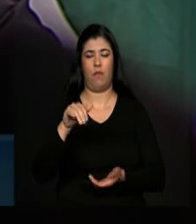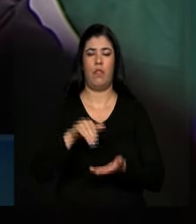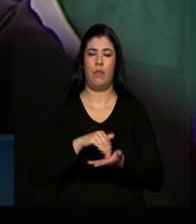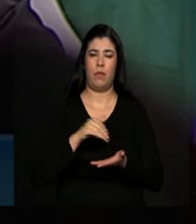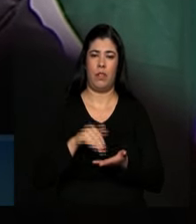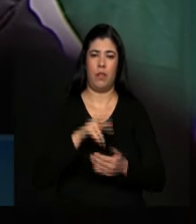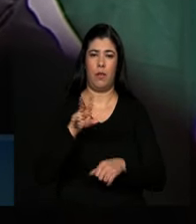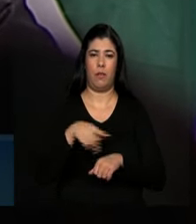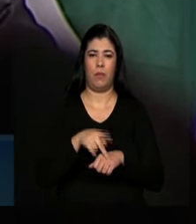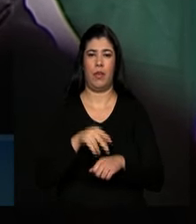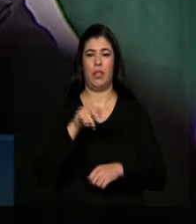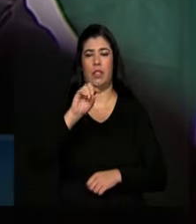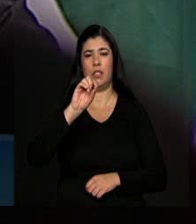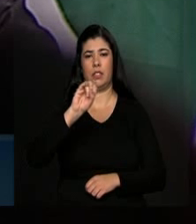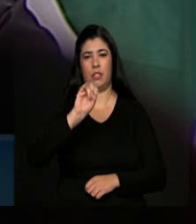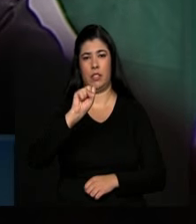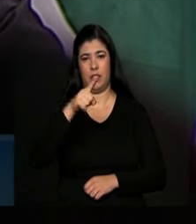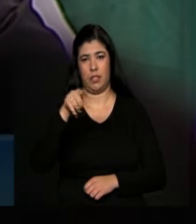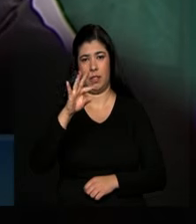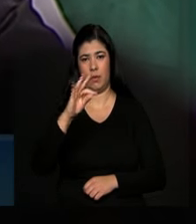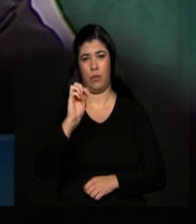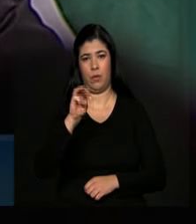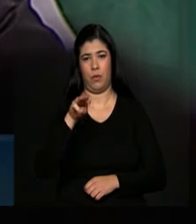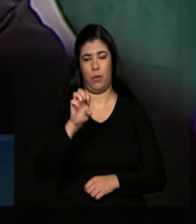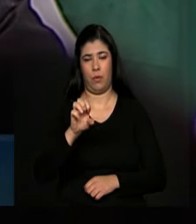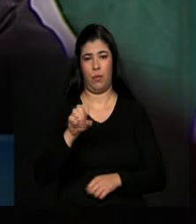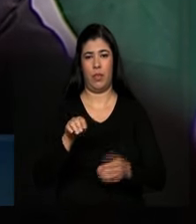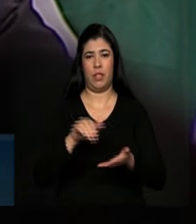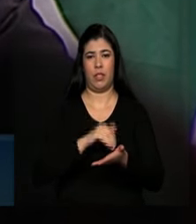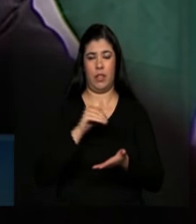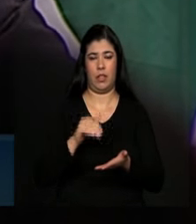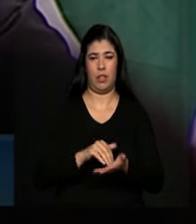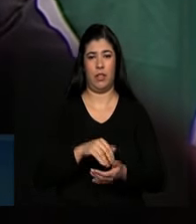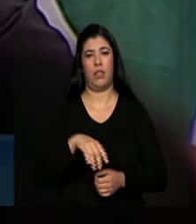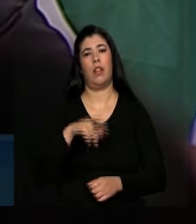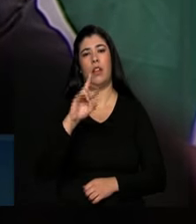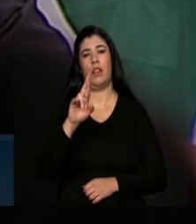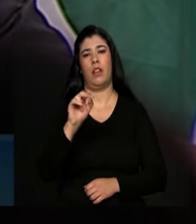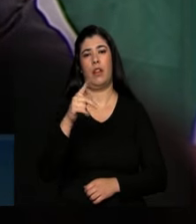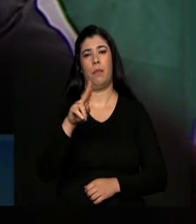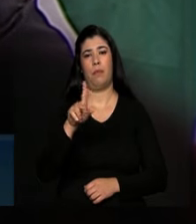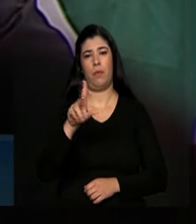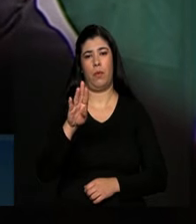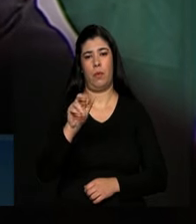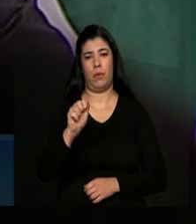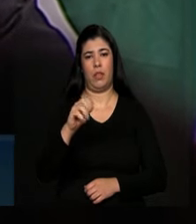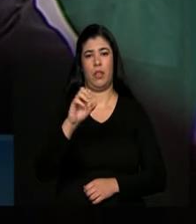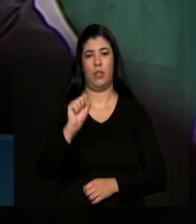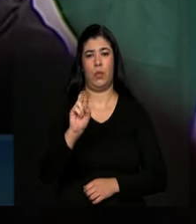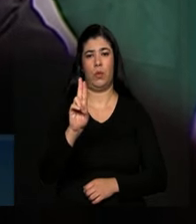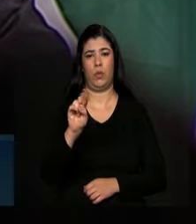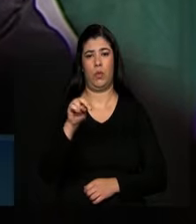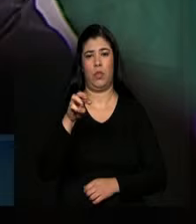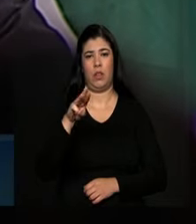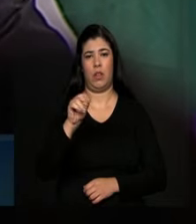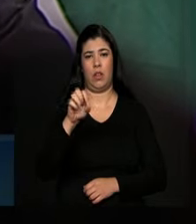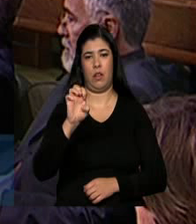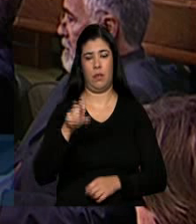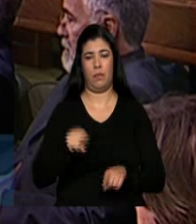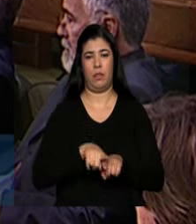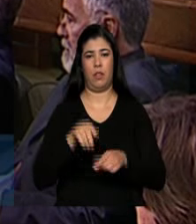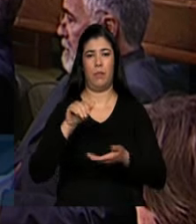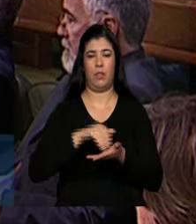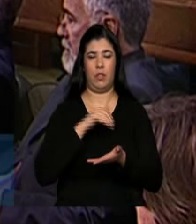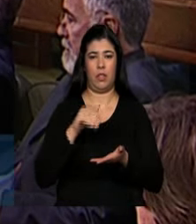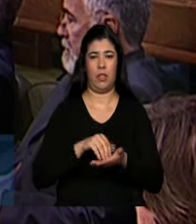Príncipe. Secretária Priscila Angrácia Irap, da República do Suriname. E secretário Miguel Luiz